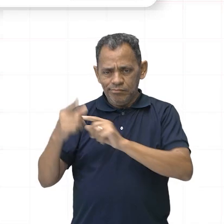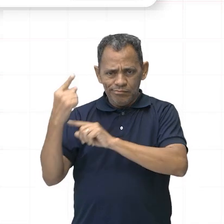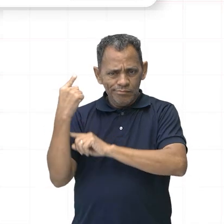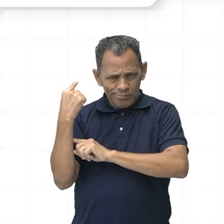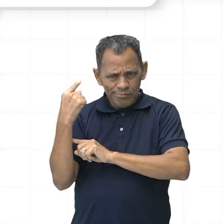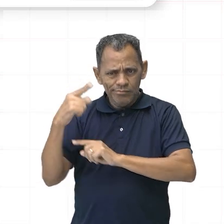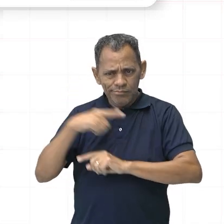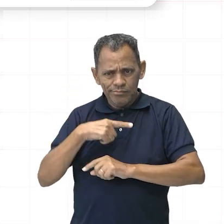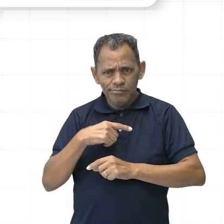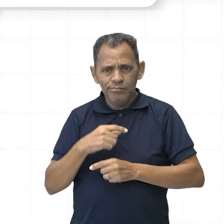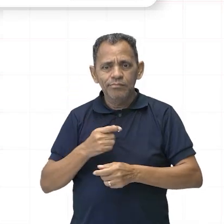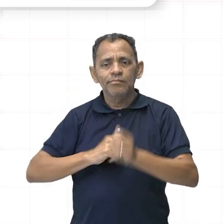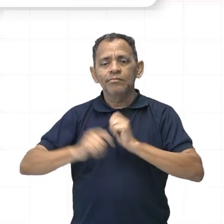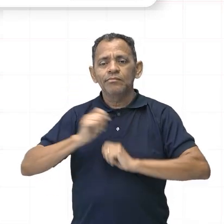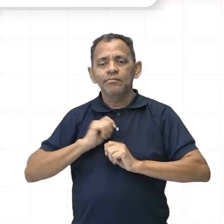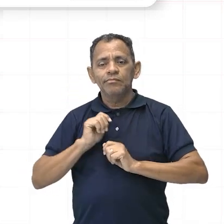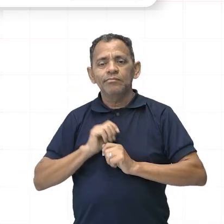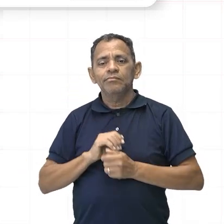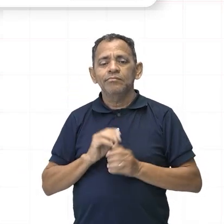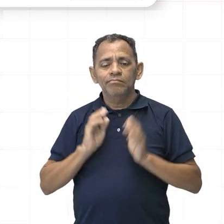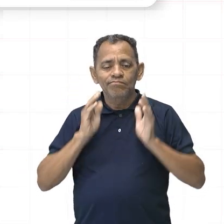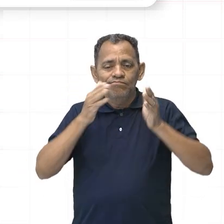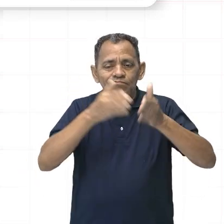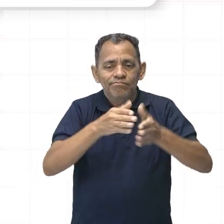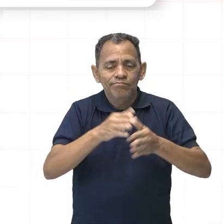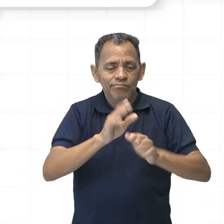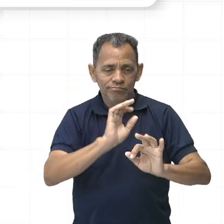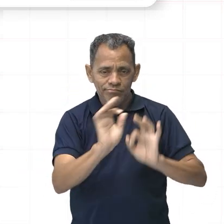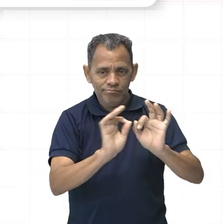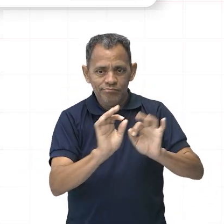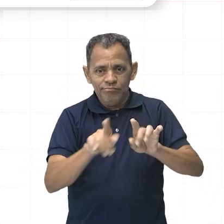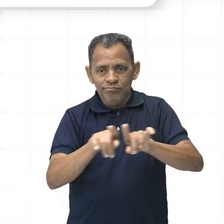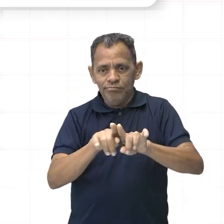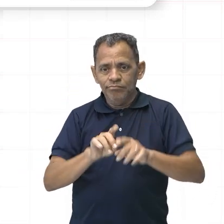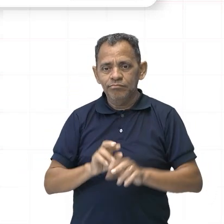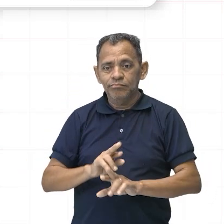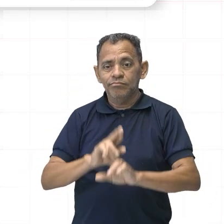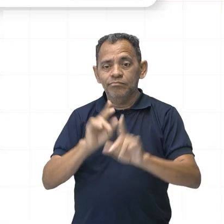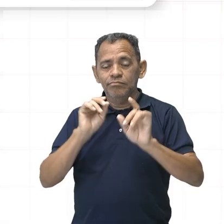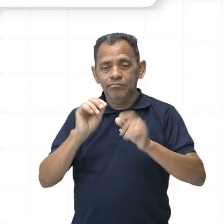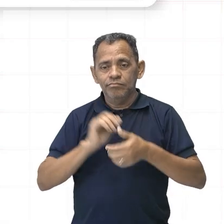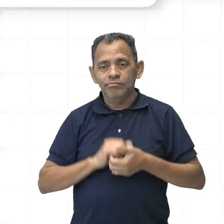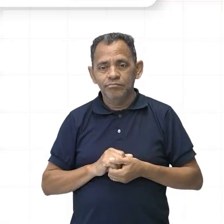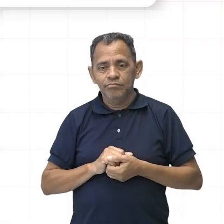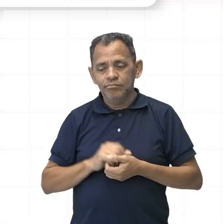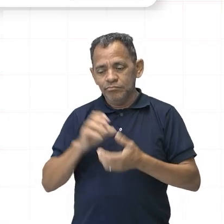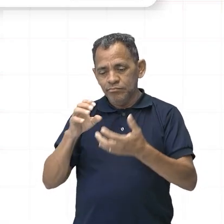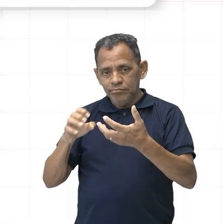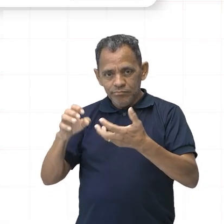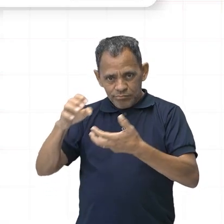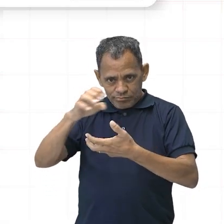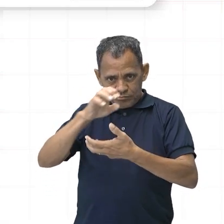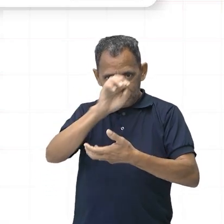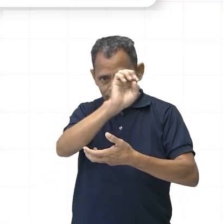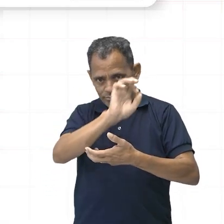essa economia centralmente planejada, diferente da Europa